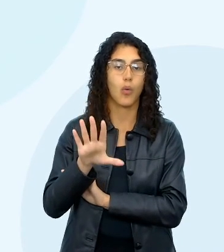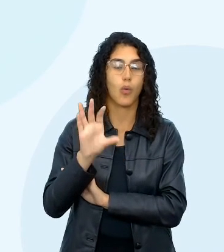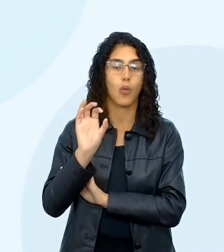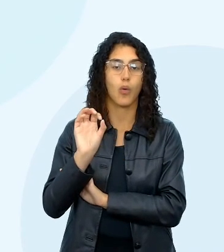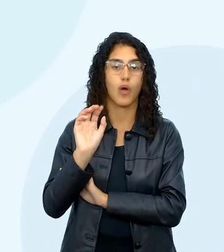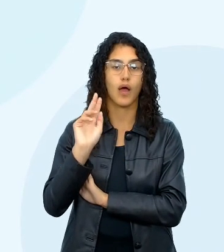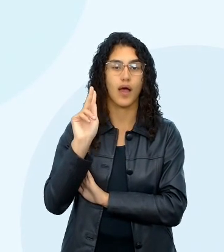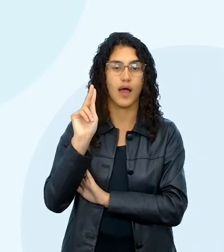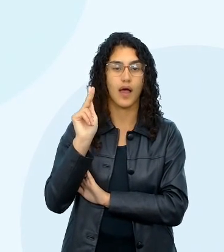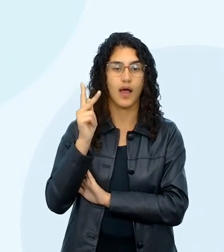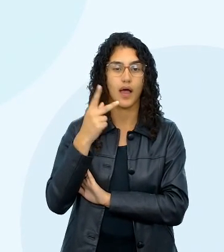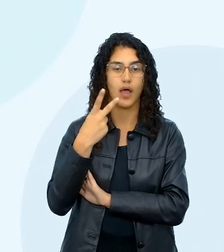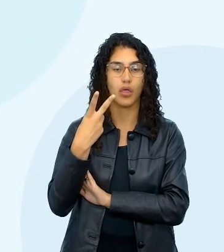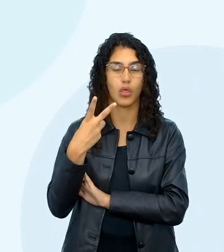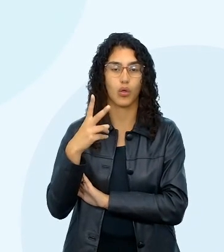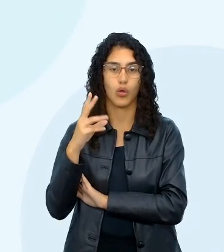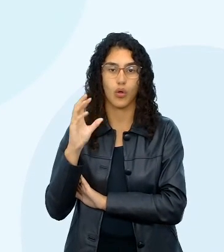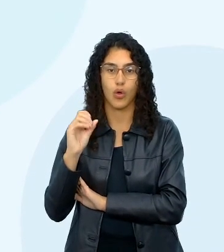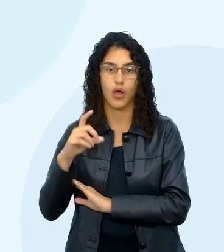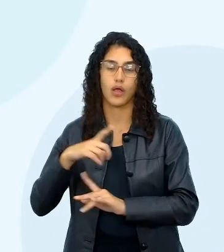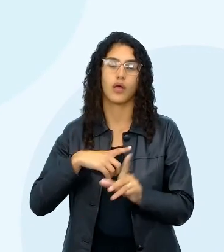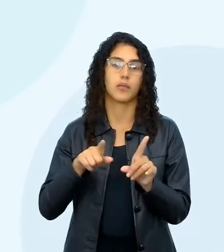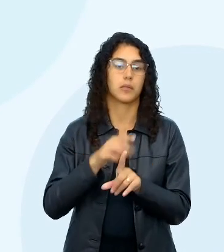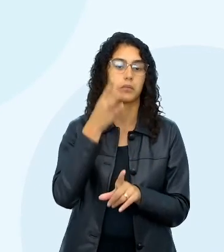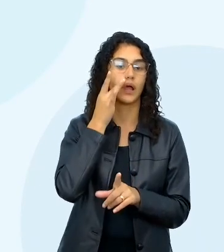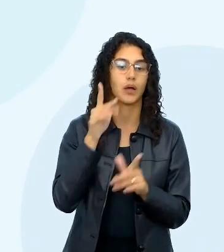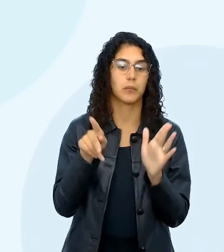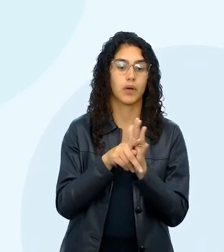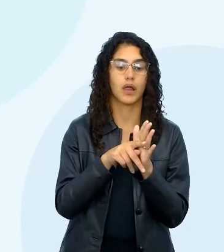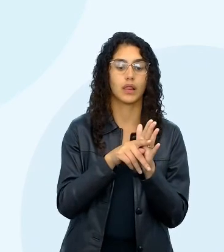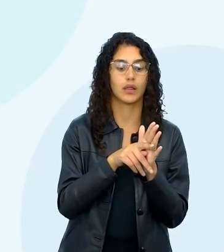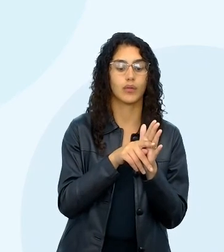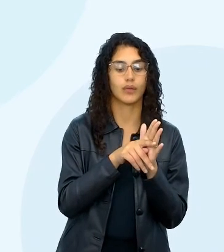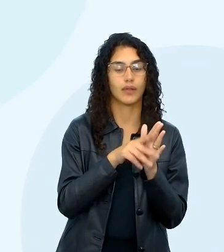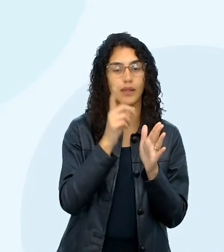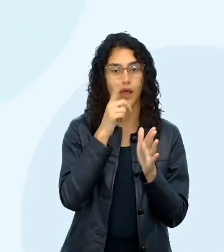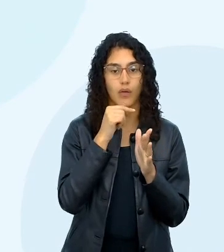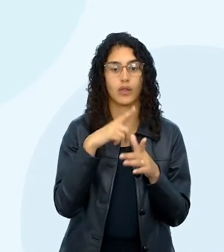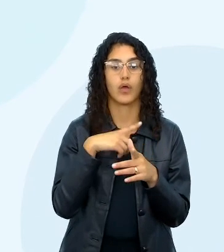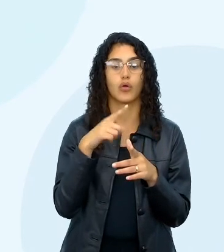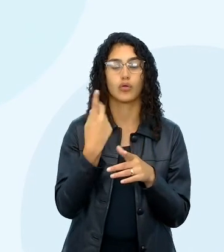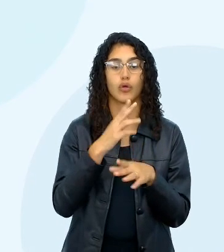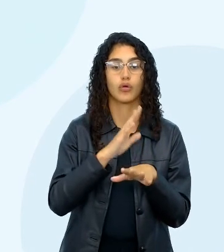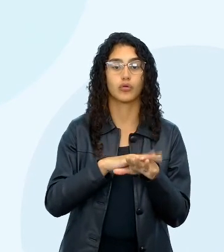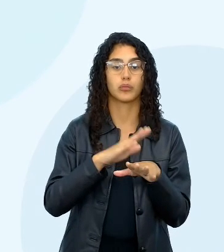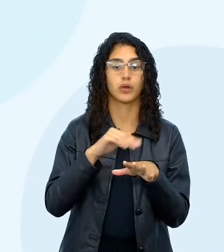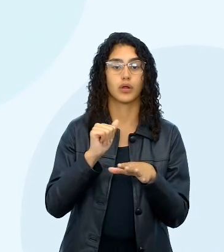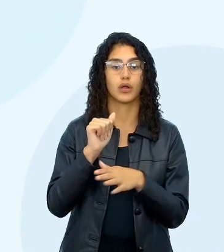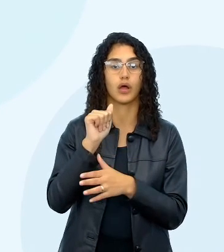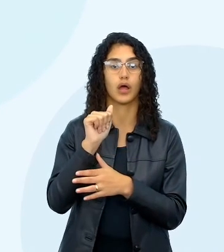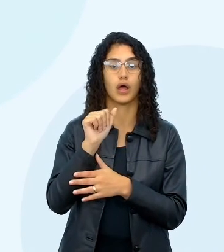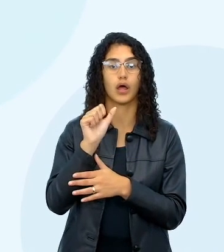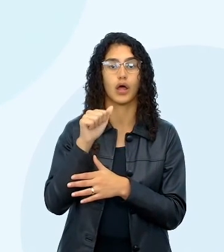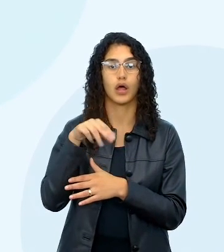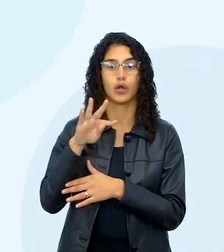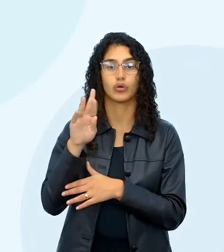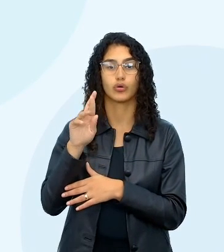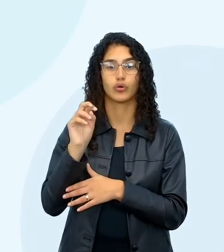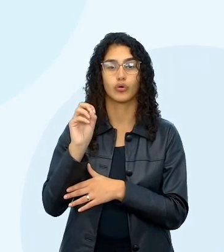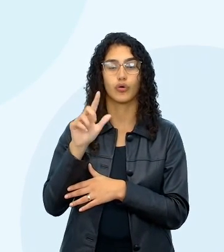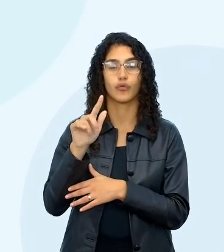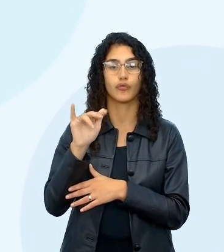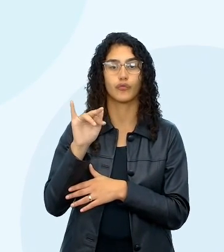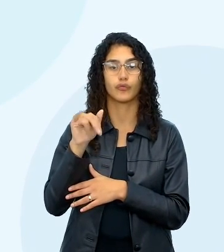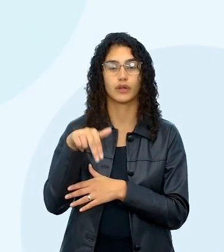presente naquele curso d'água, né? Provocando um fenômeno que a gente chama de eutrofização. E se não